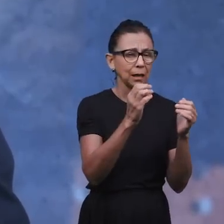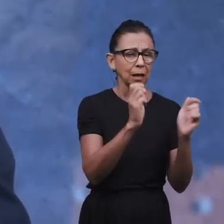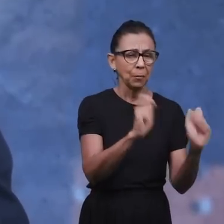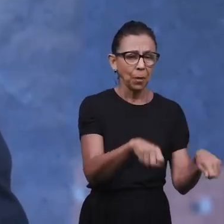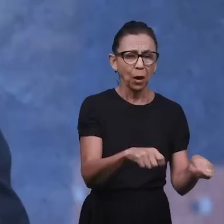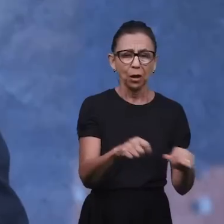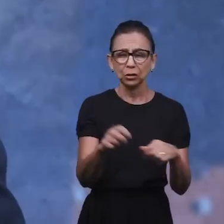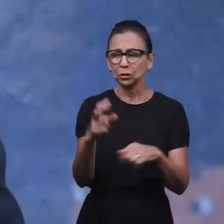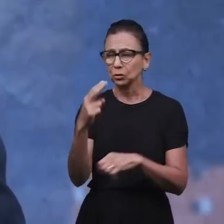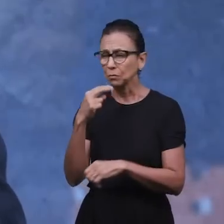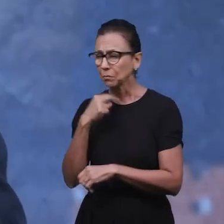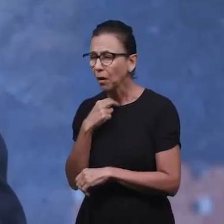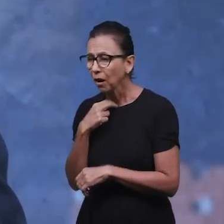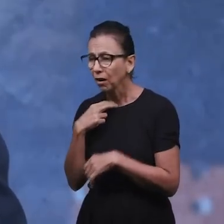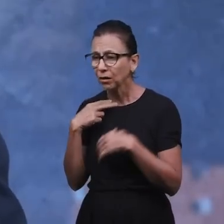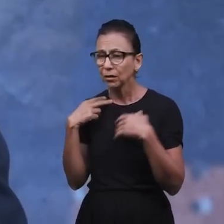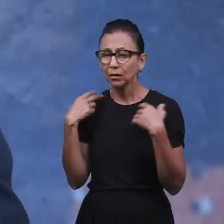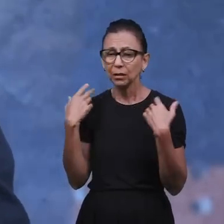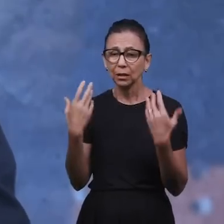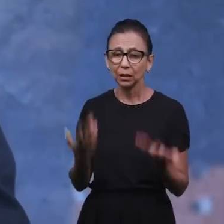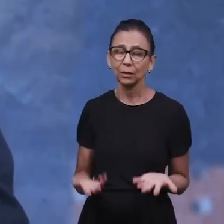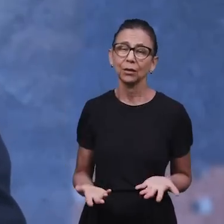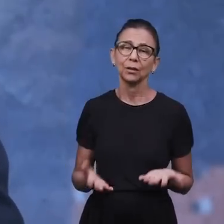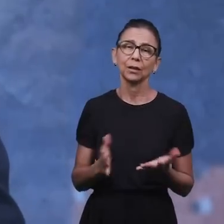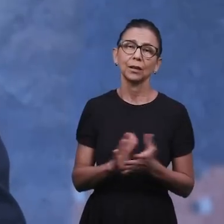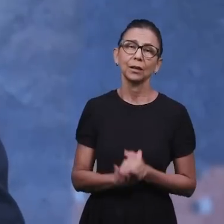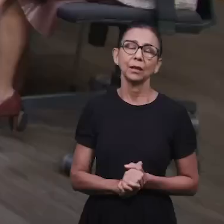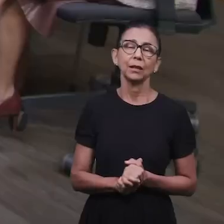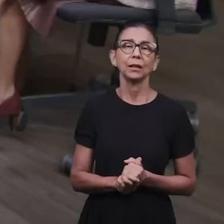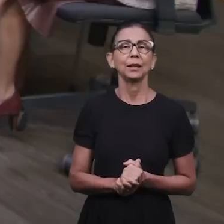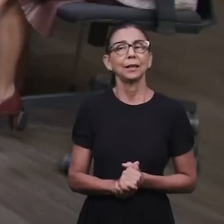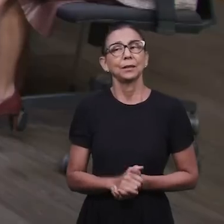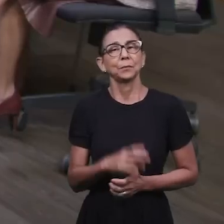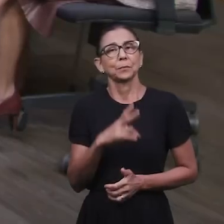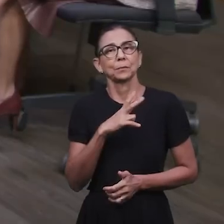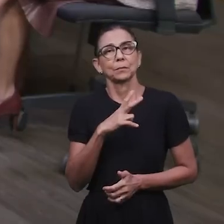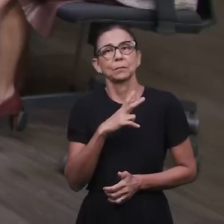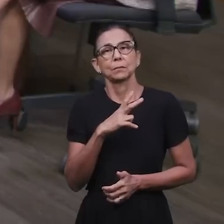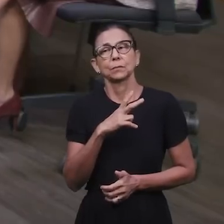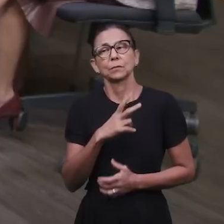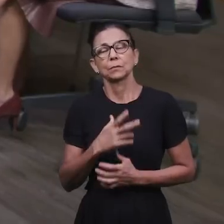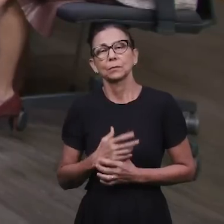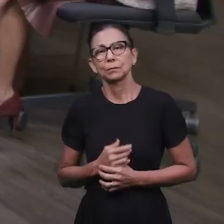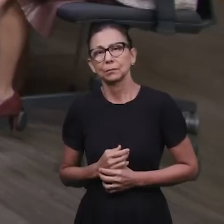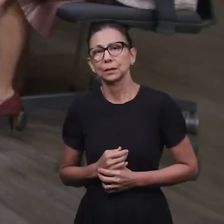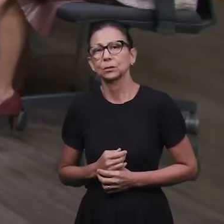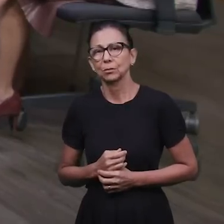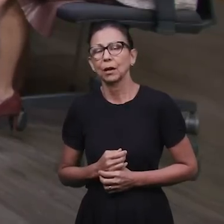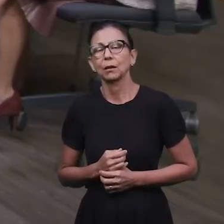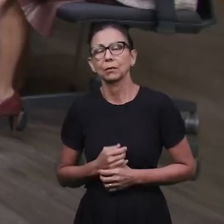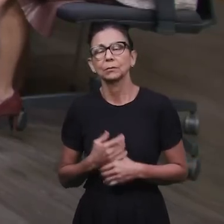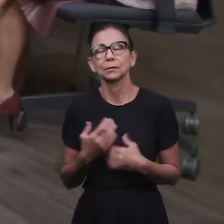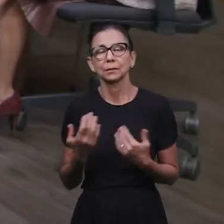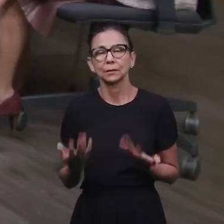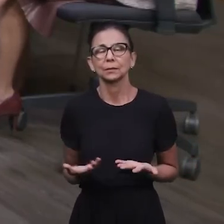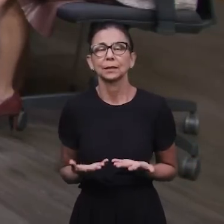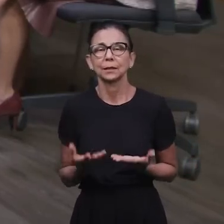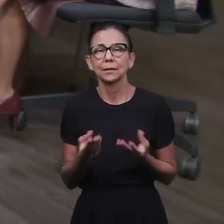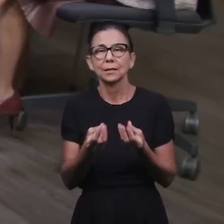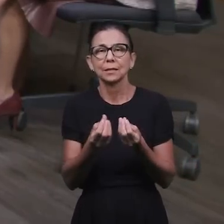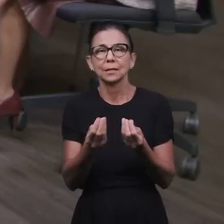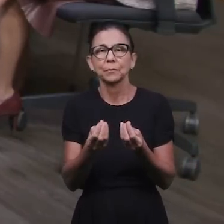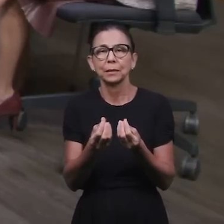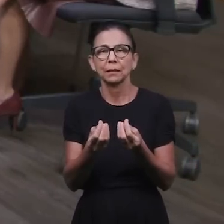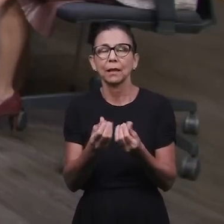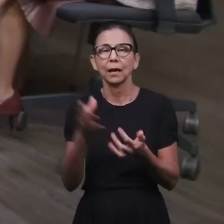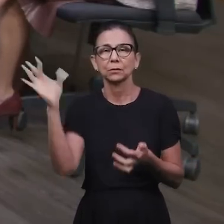disposto a ouvir o Espírito Santo dizer o que convém, o que não convém. O pastor Gideuti sempre, nas aulas de seminário, sempre usava